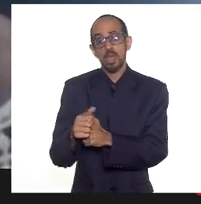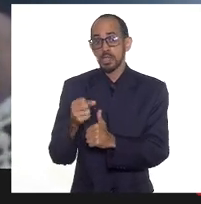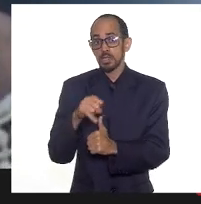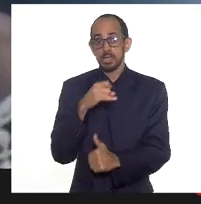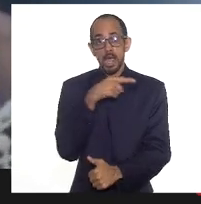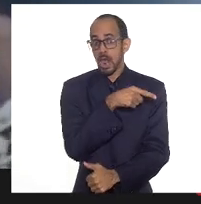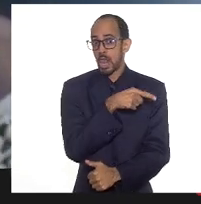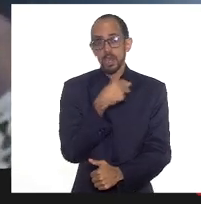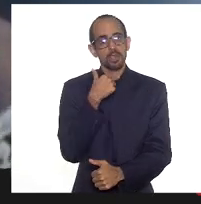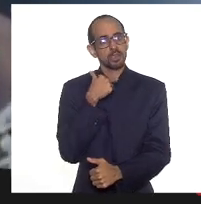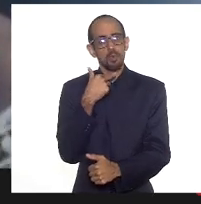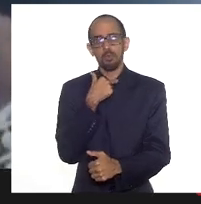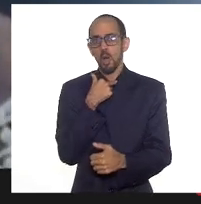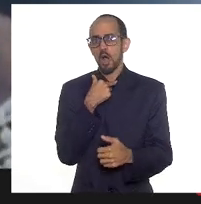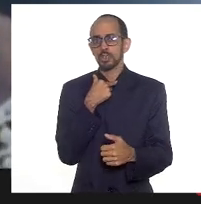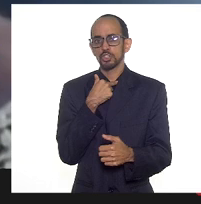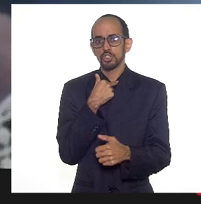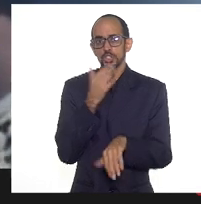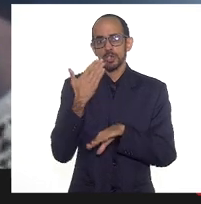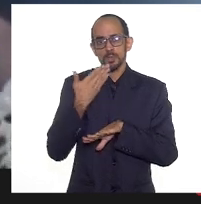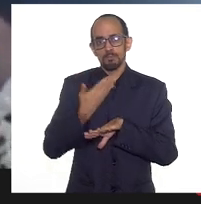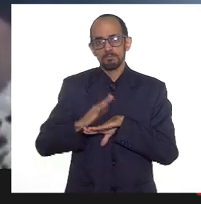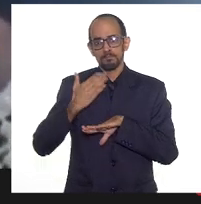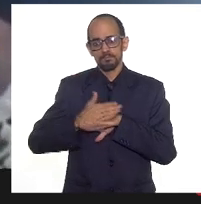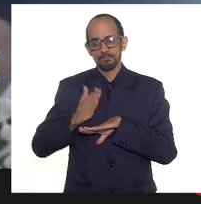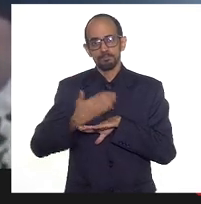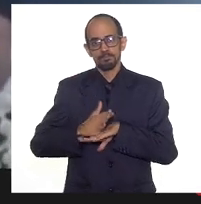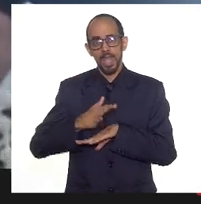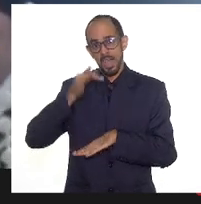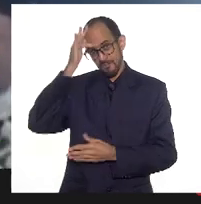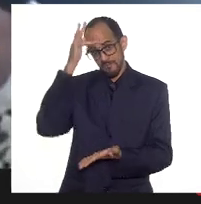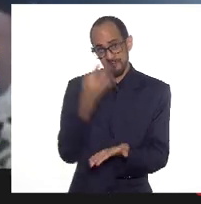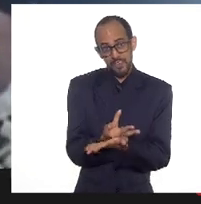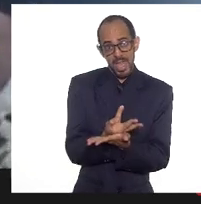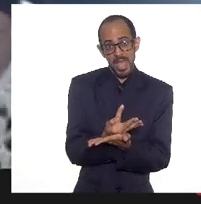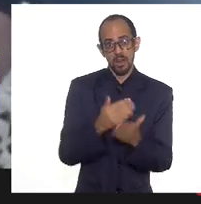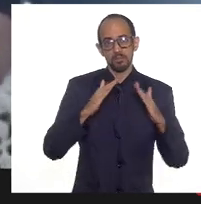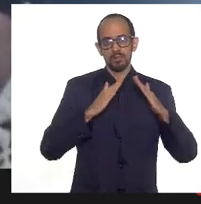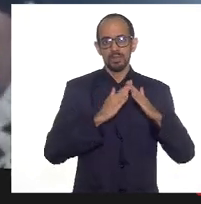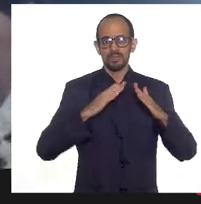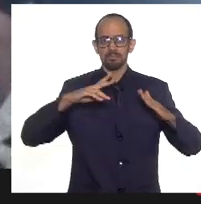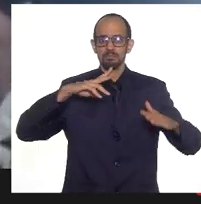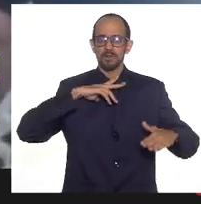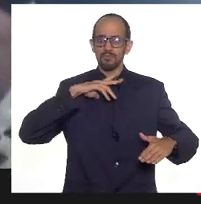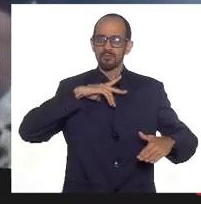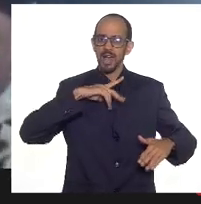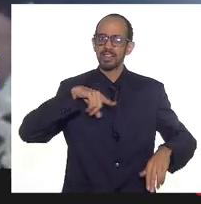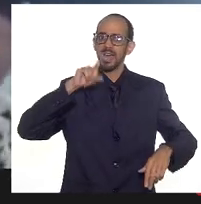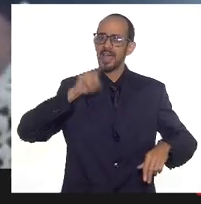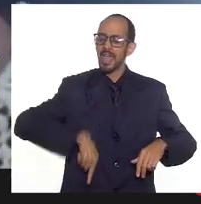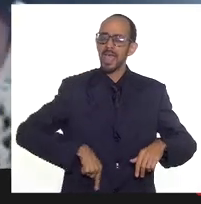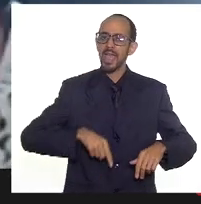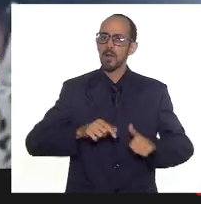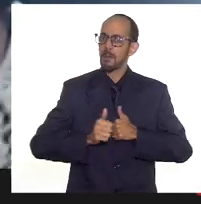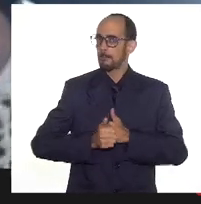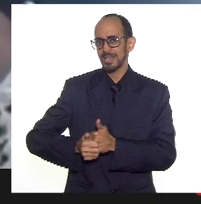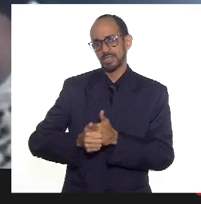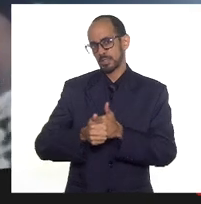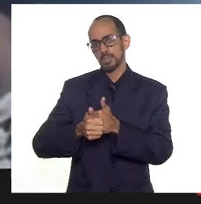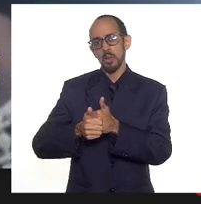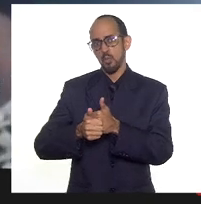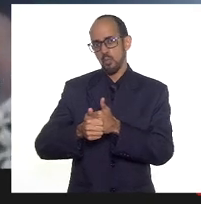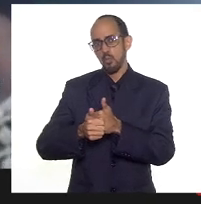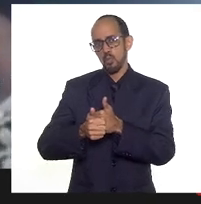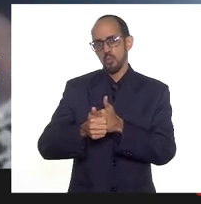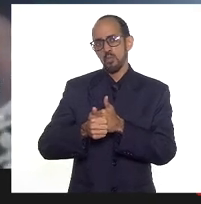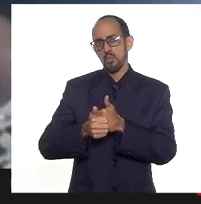pode realizar sua fé nem no espaço privado, é um claro indício que estamos diante de uma perseguição, né? E aí